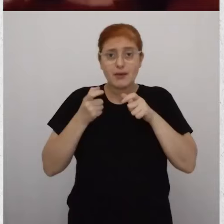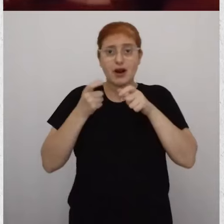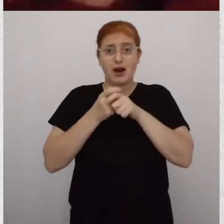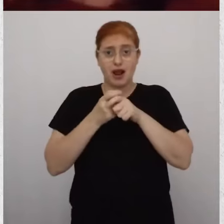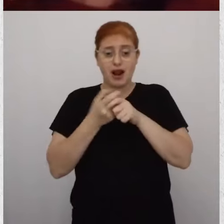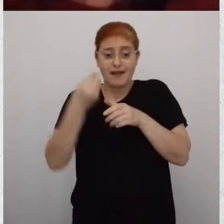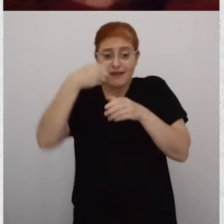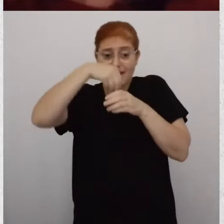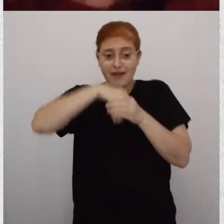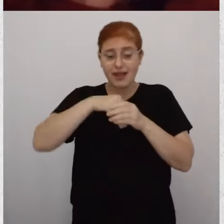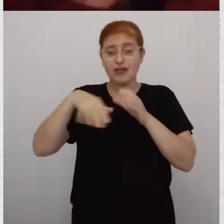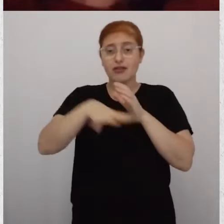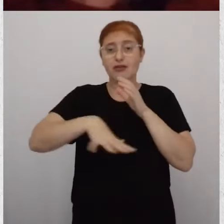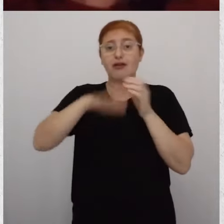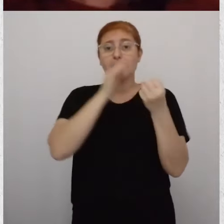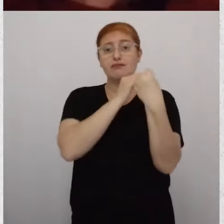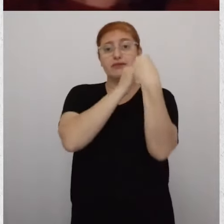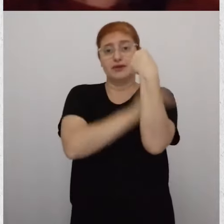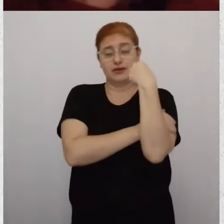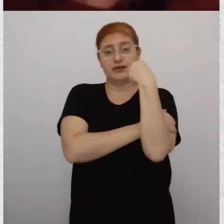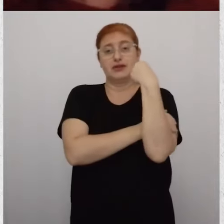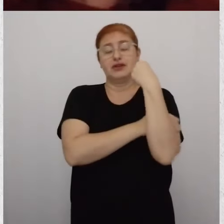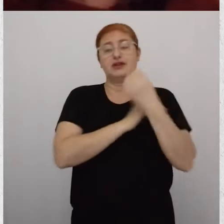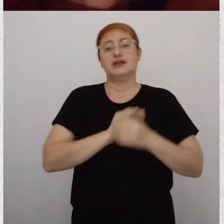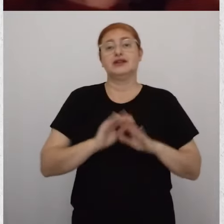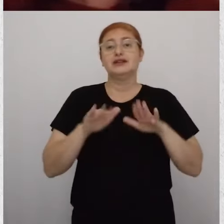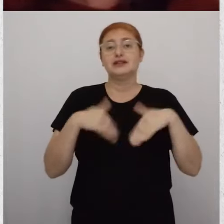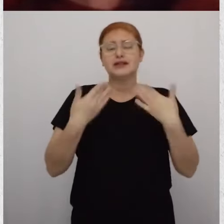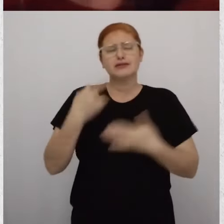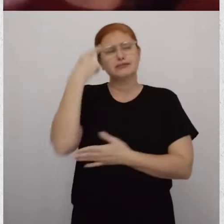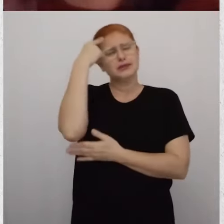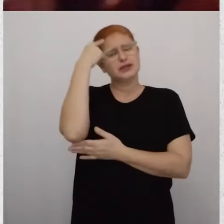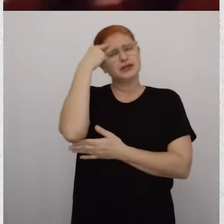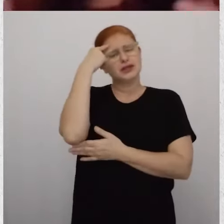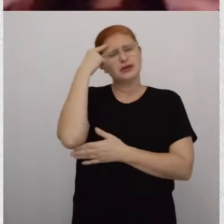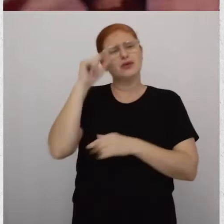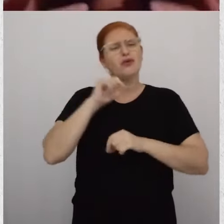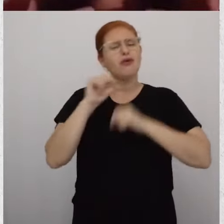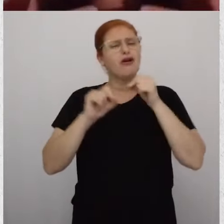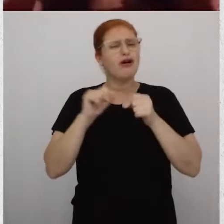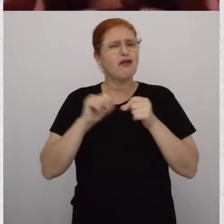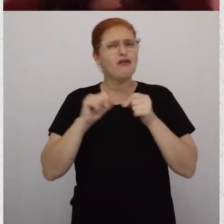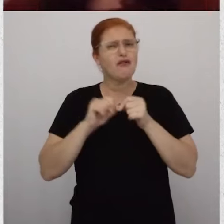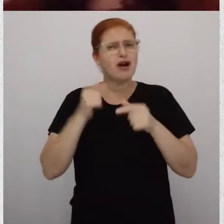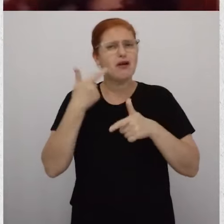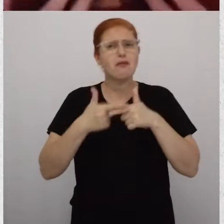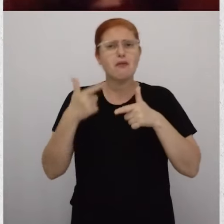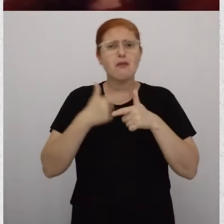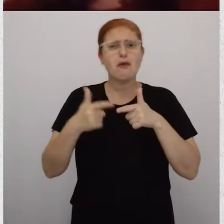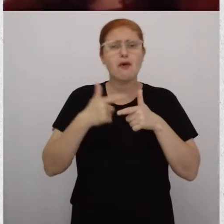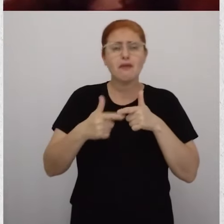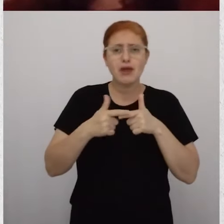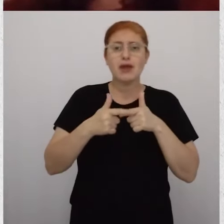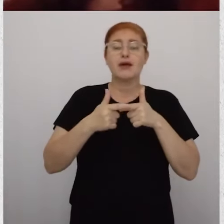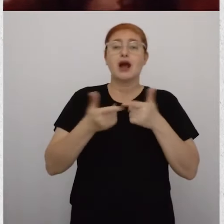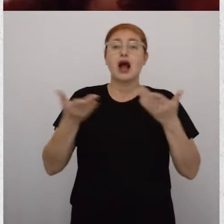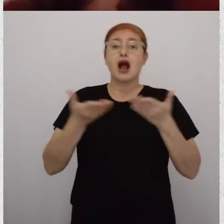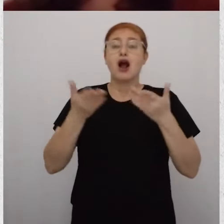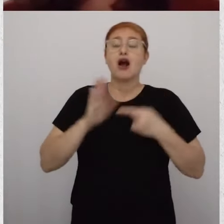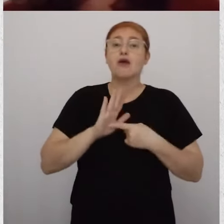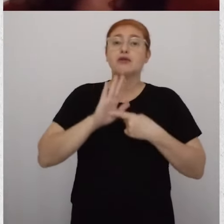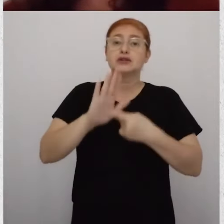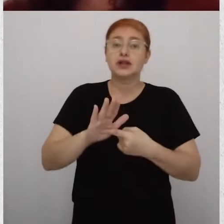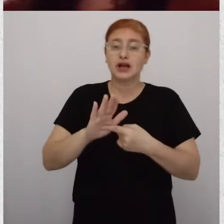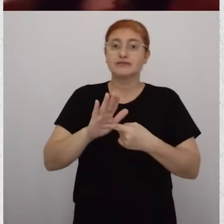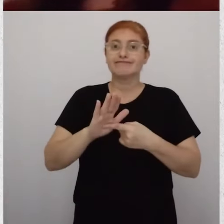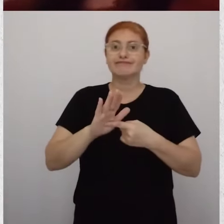feminista, assim. Então, eu acho que... E aí isso me fazia pensar, o que que faz com que esses problemas estejam vindo à tona sem que esse campo